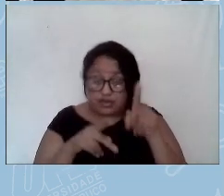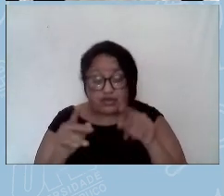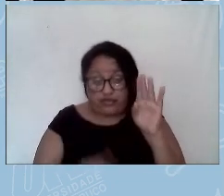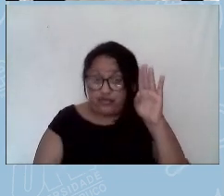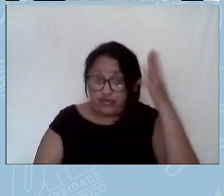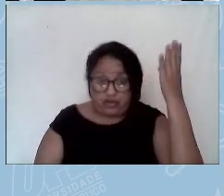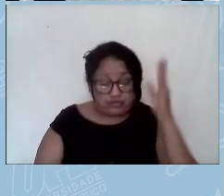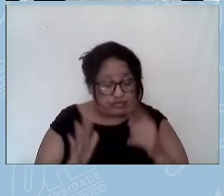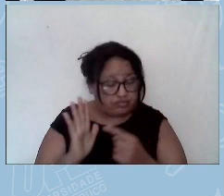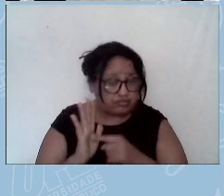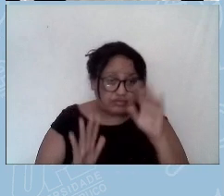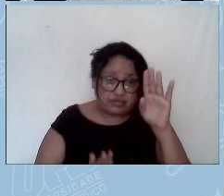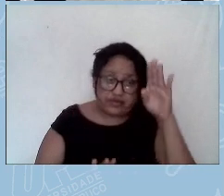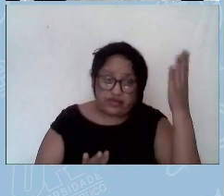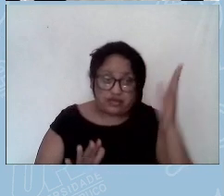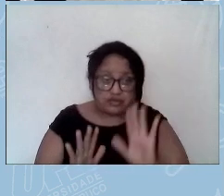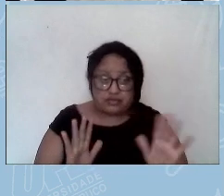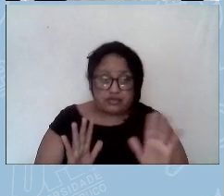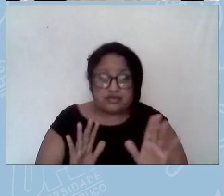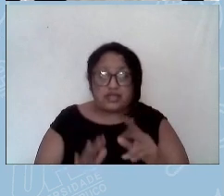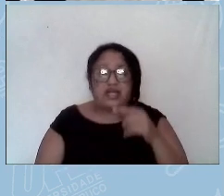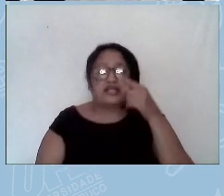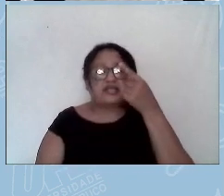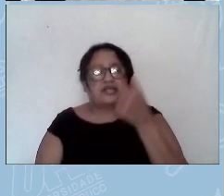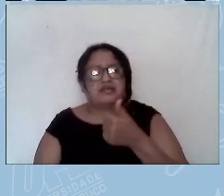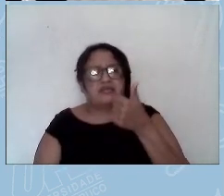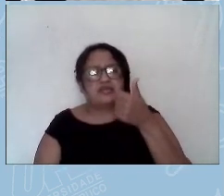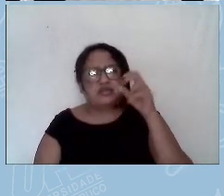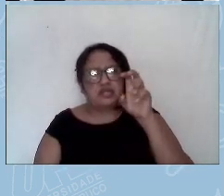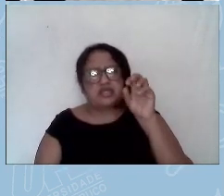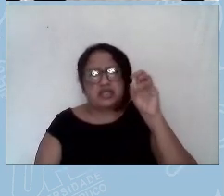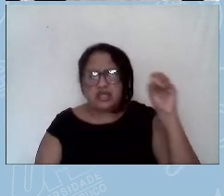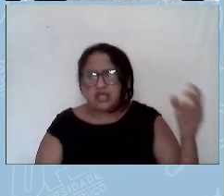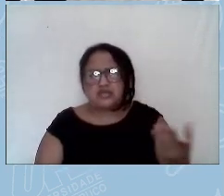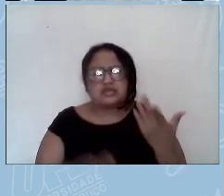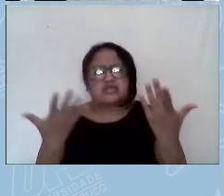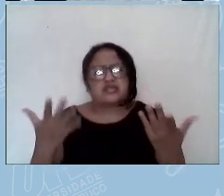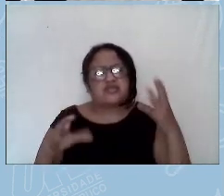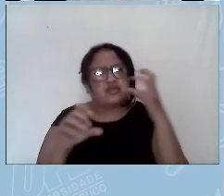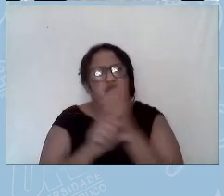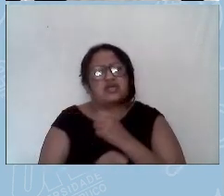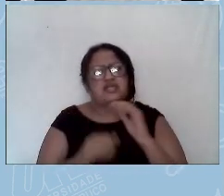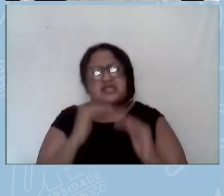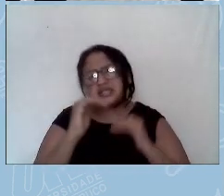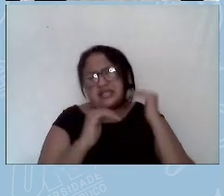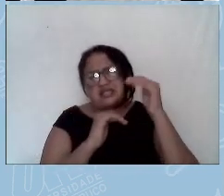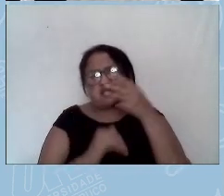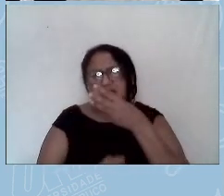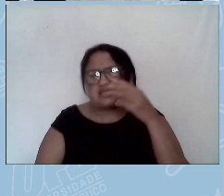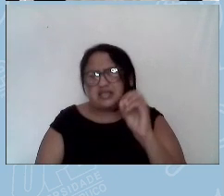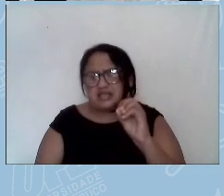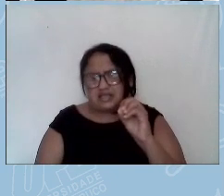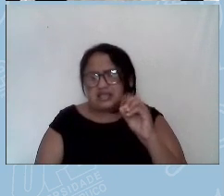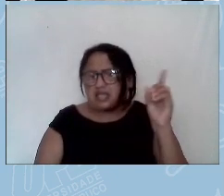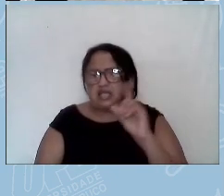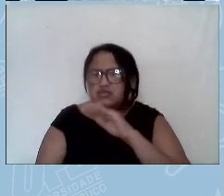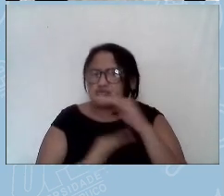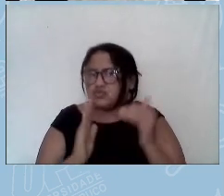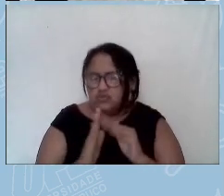acabou de ver que o número de falso negativo é de 1.500 esse 1.500 foi calculado em cima das 30.000 pessoas e não em cima do total